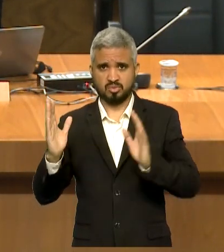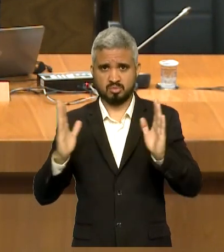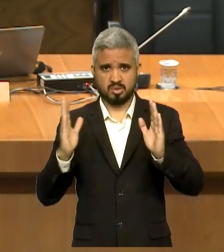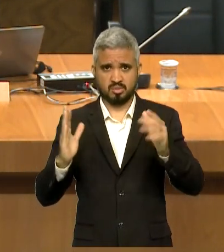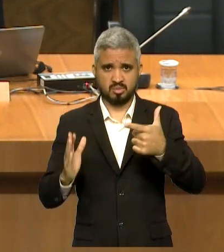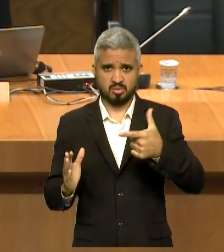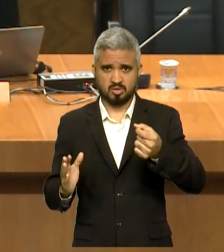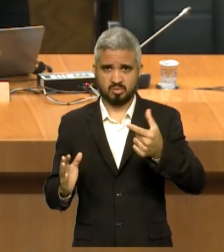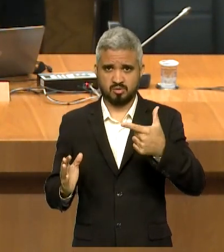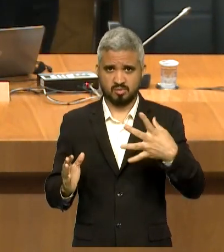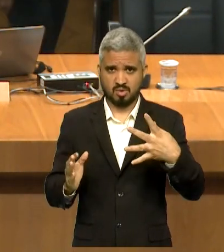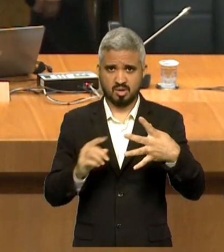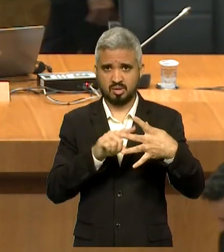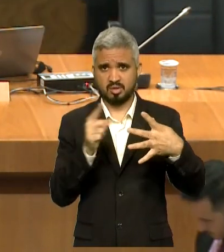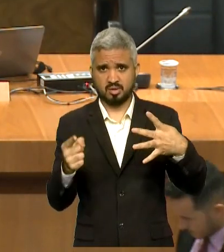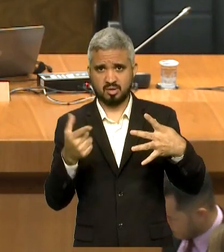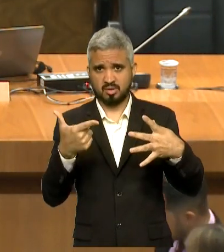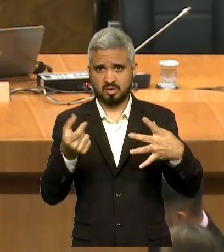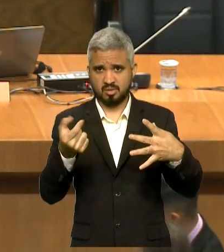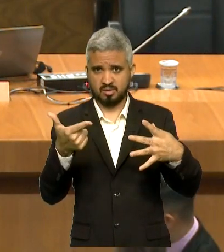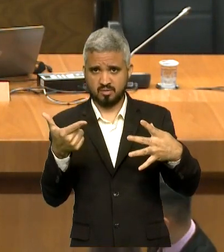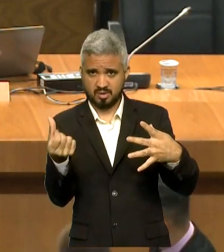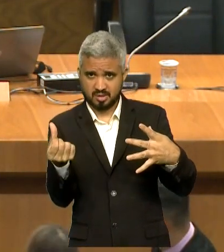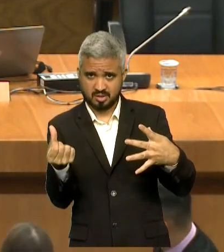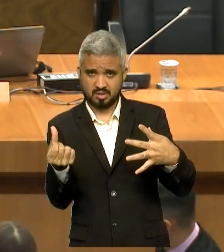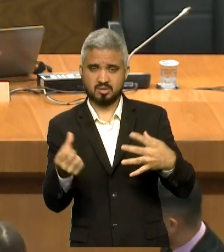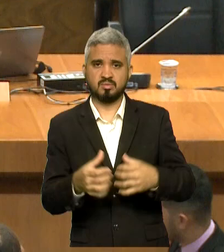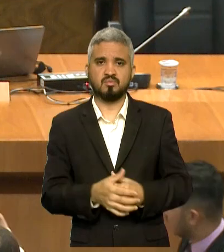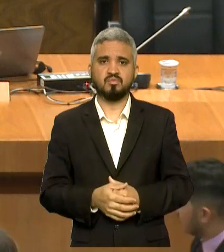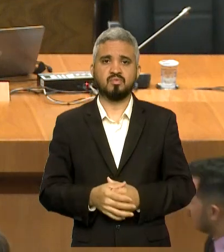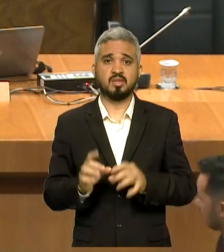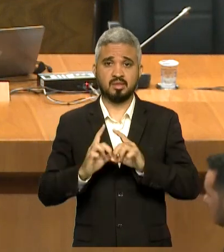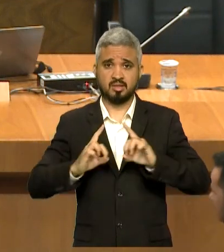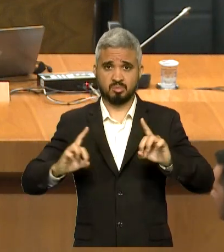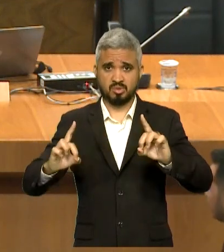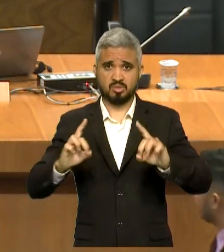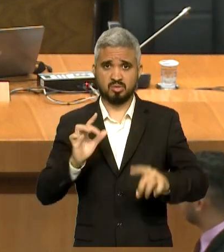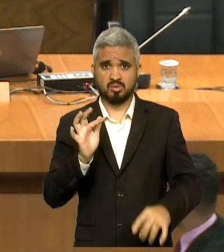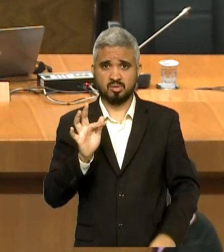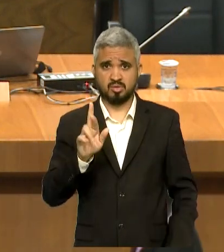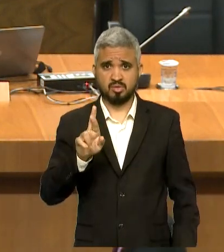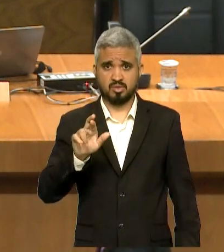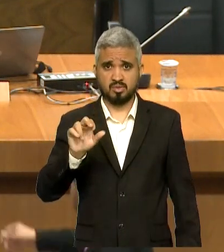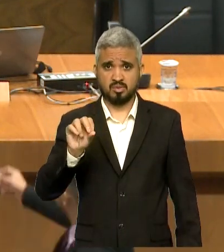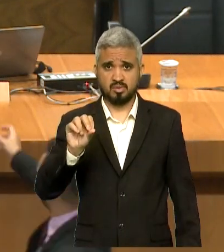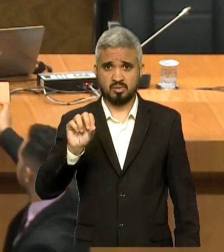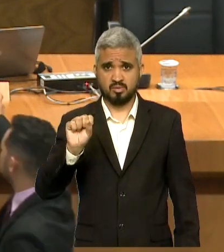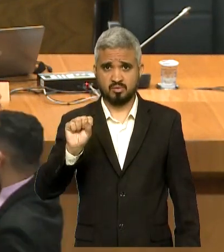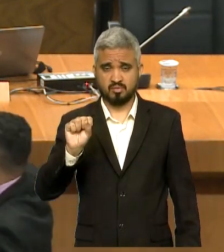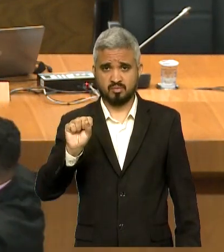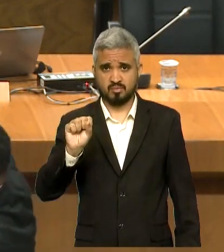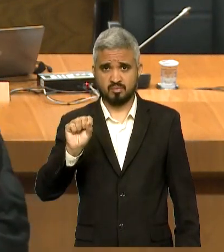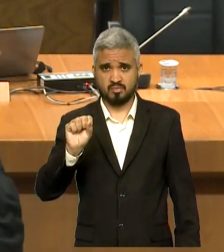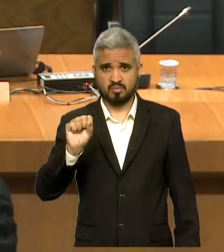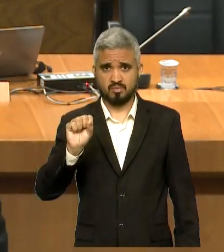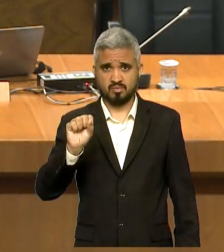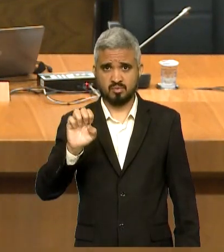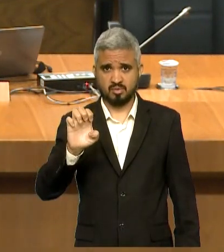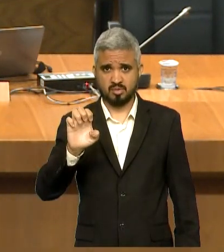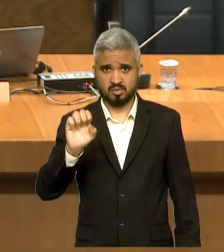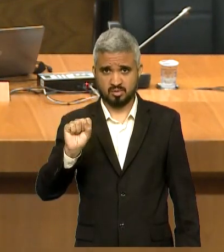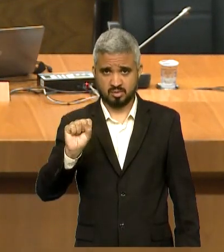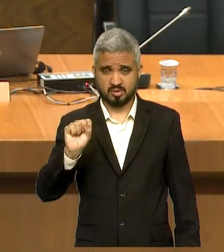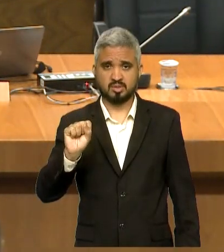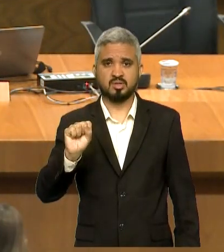2024-2026. Desembargador Frois Sobrinho foi candidato único e eleito por unanimidade. Senhora presidente. Deputado,